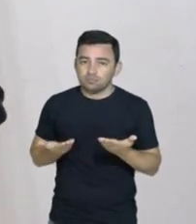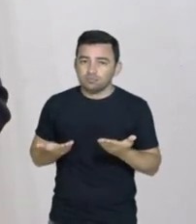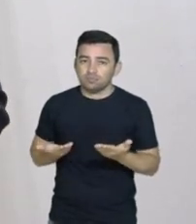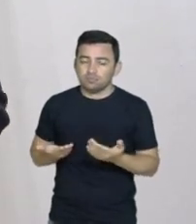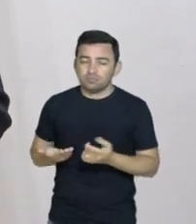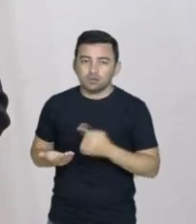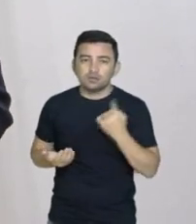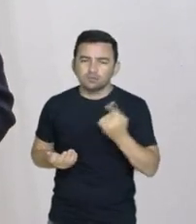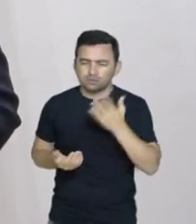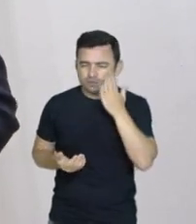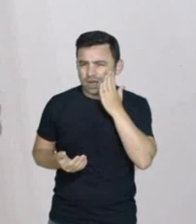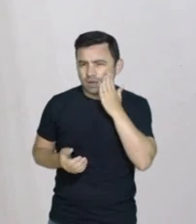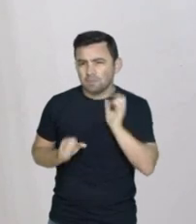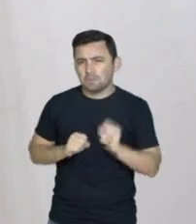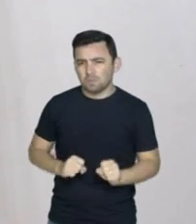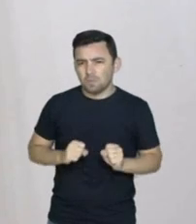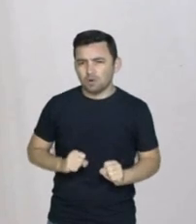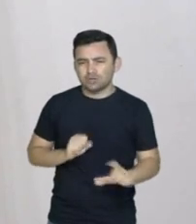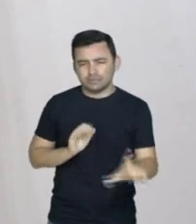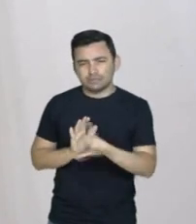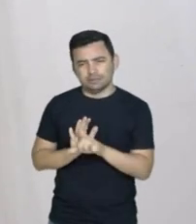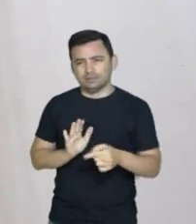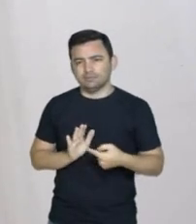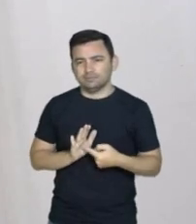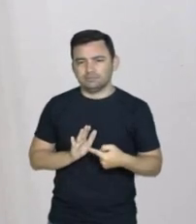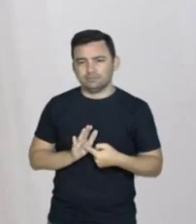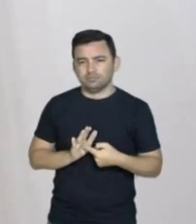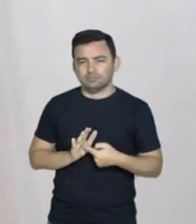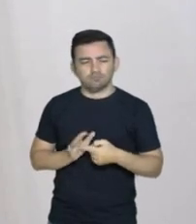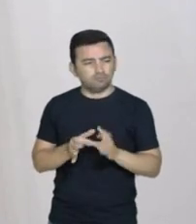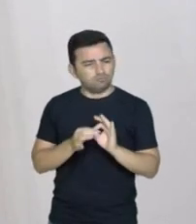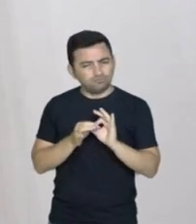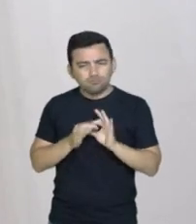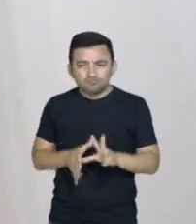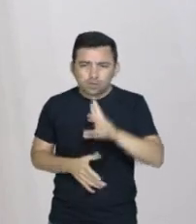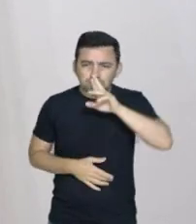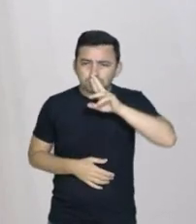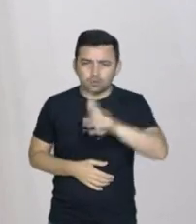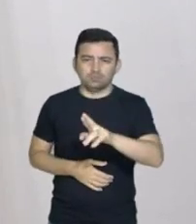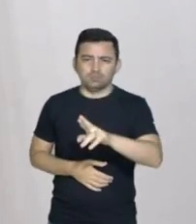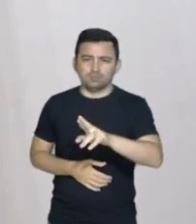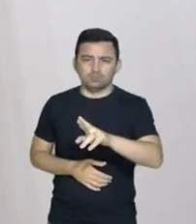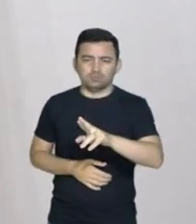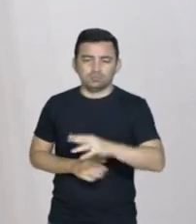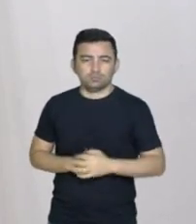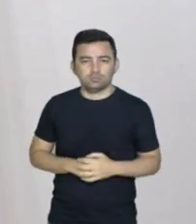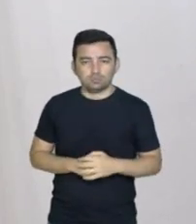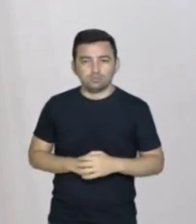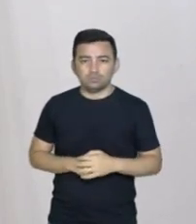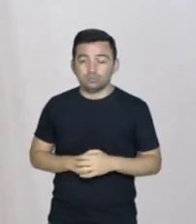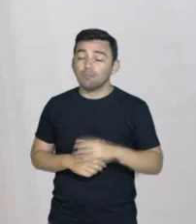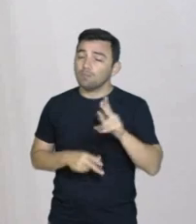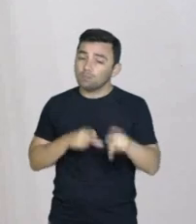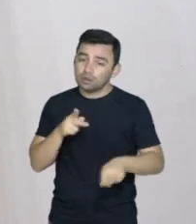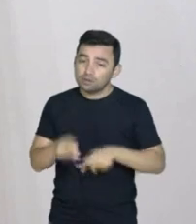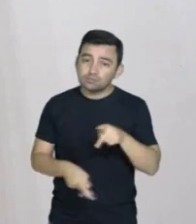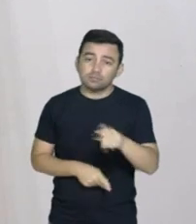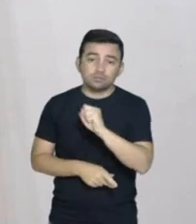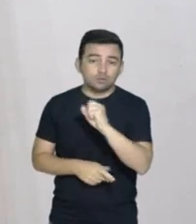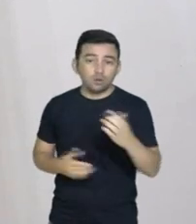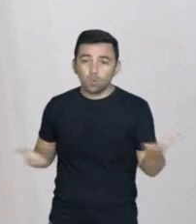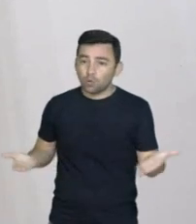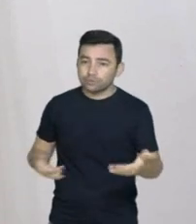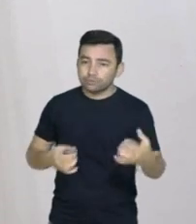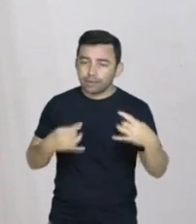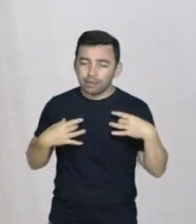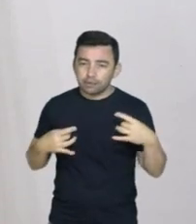é permitido por lei para que a gente dê uma resposta ao Catarinense que hoje tem medo